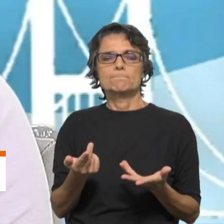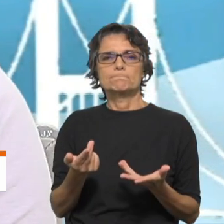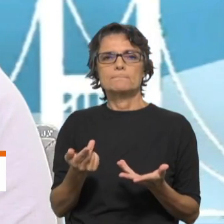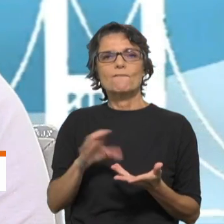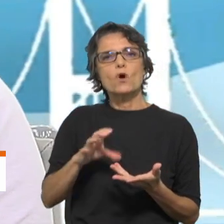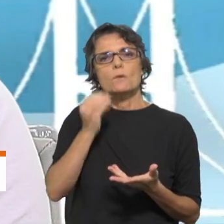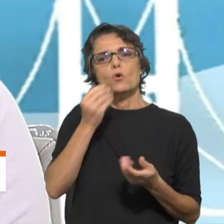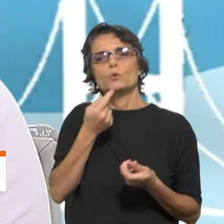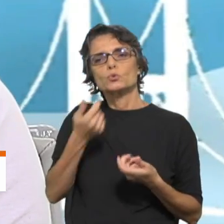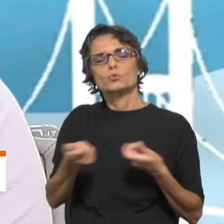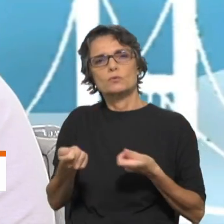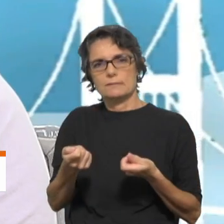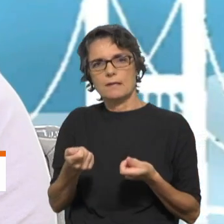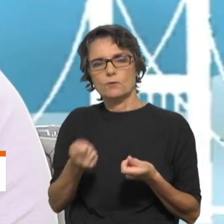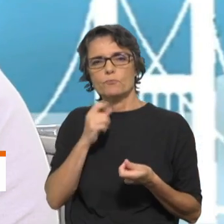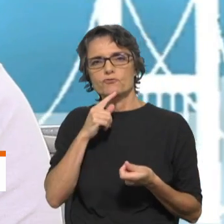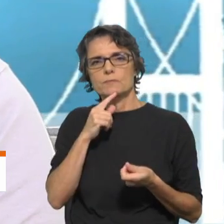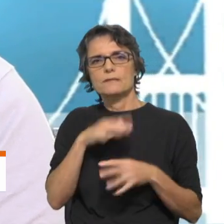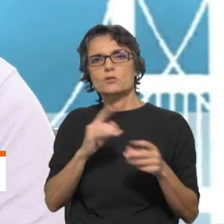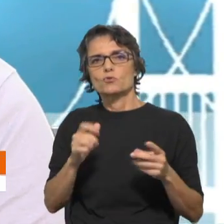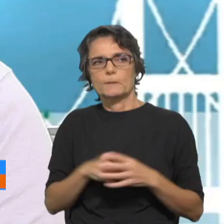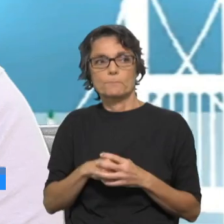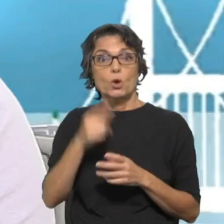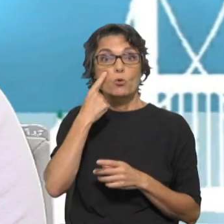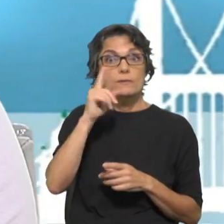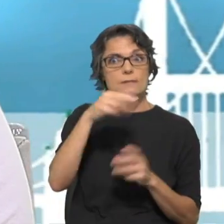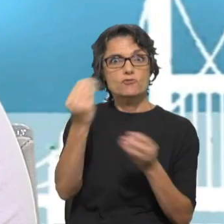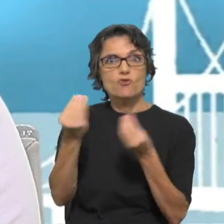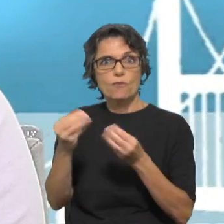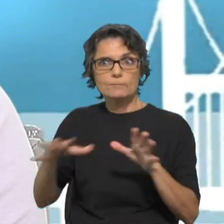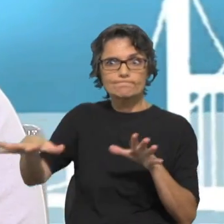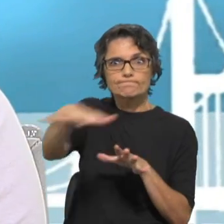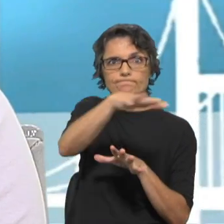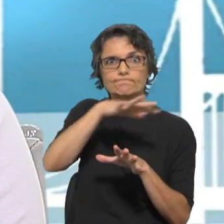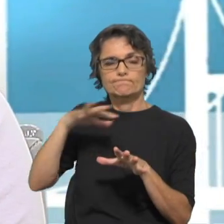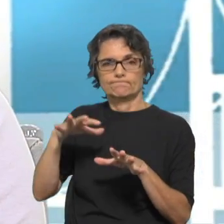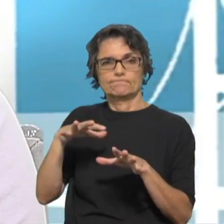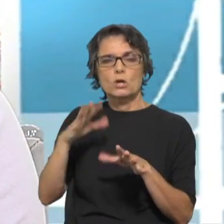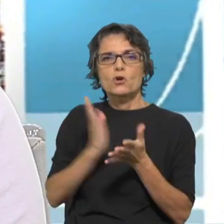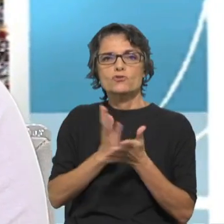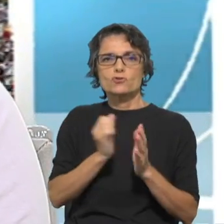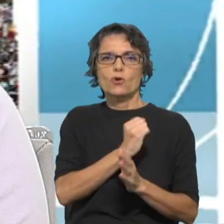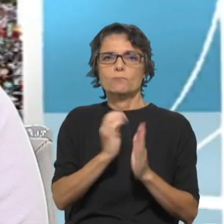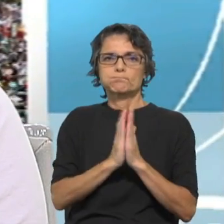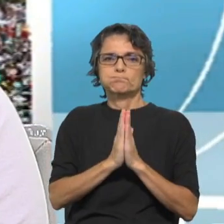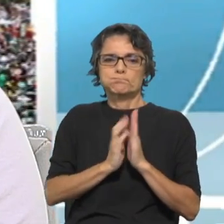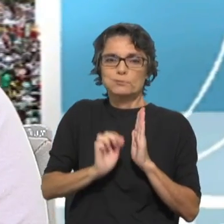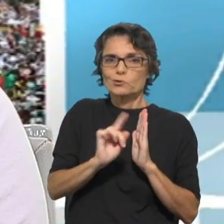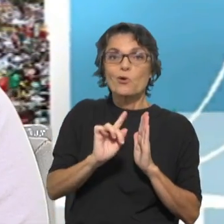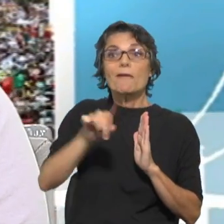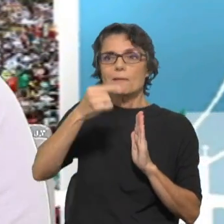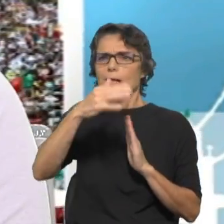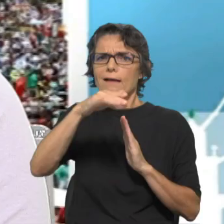permite conhecer jovens em toda a diocese, não só focarmos na nossa paróquia, mas viver esta nossa fé e a